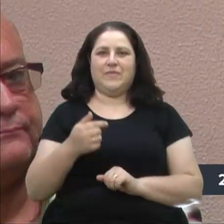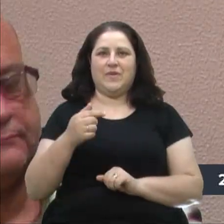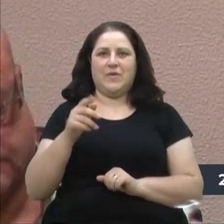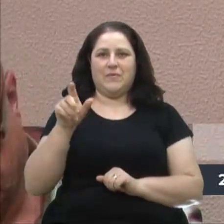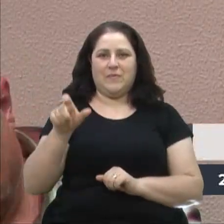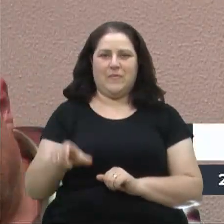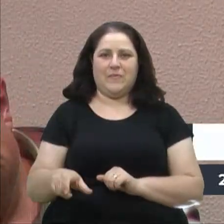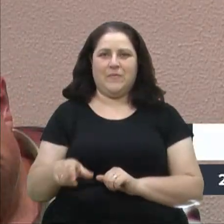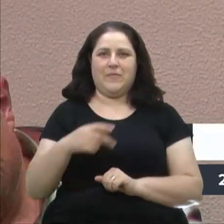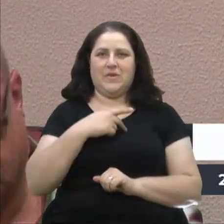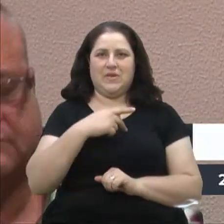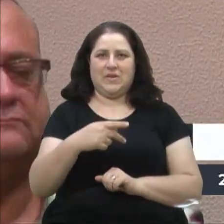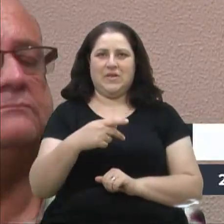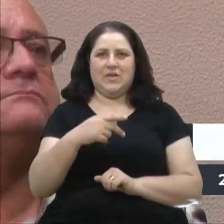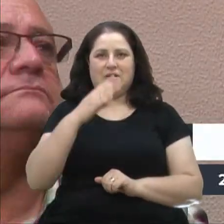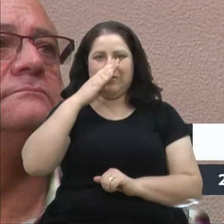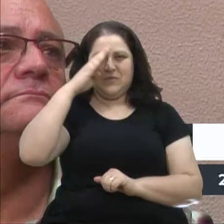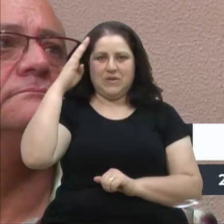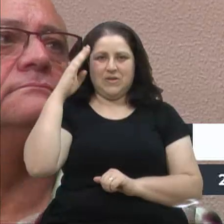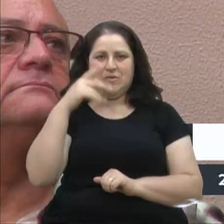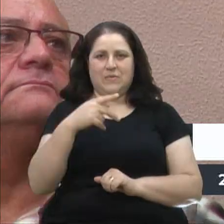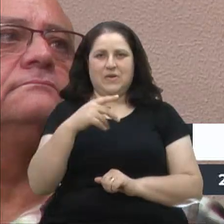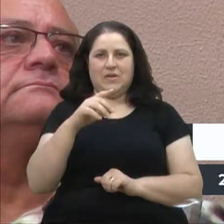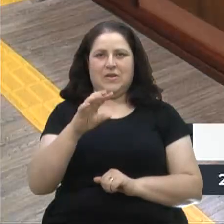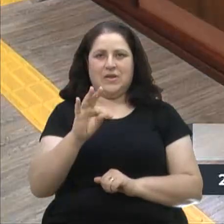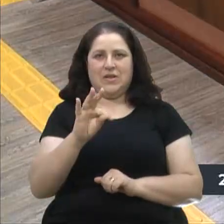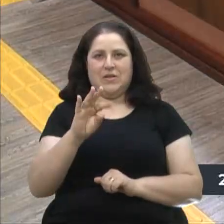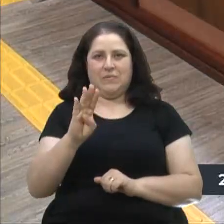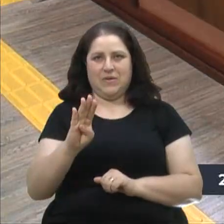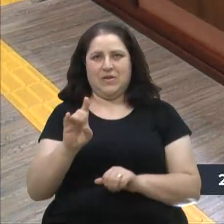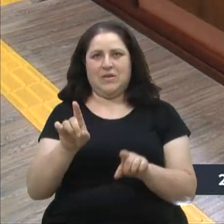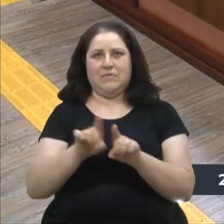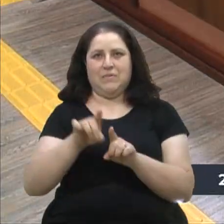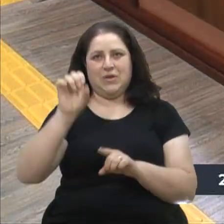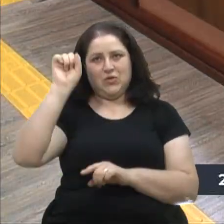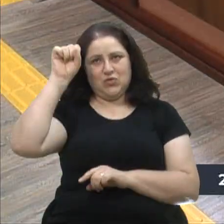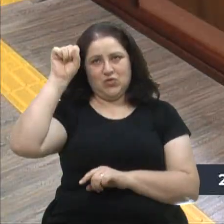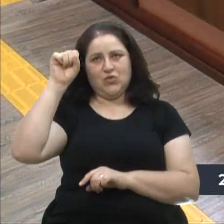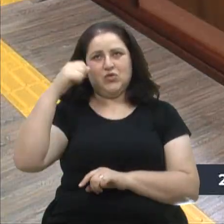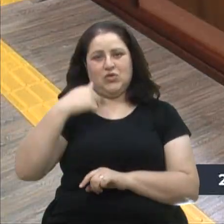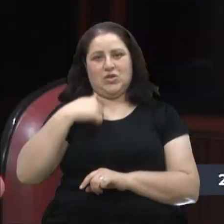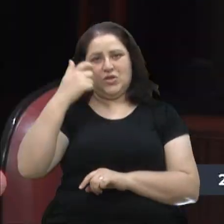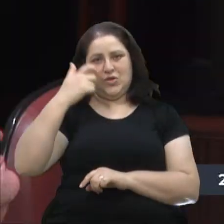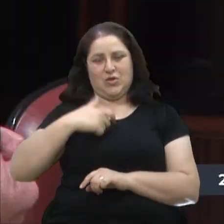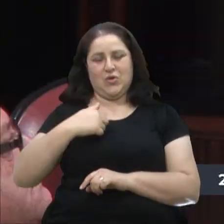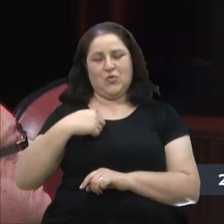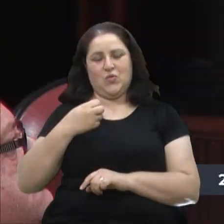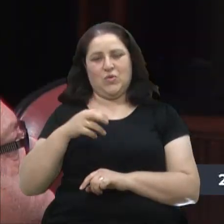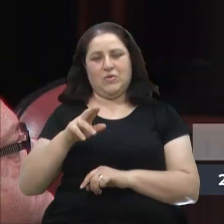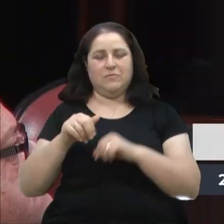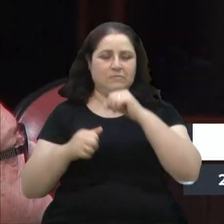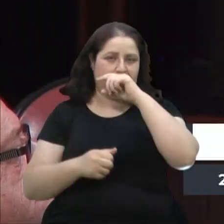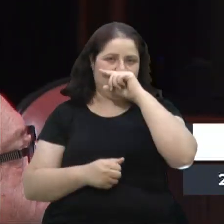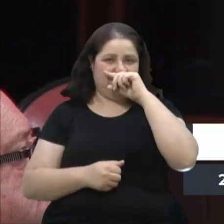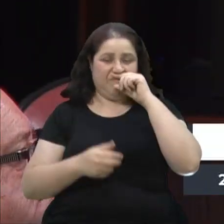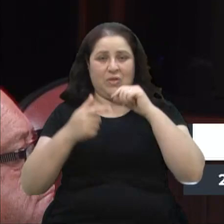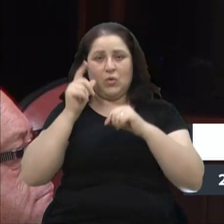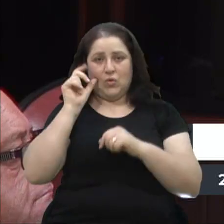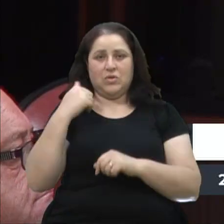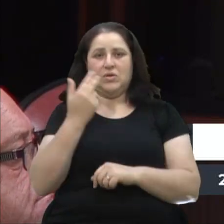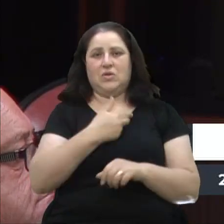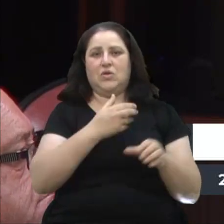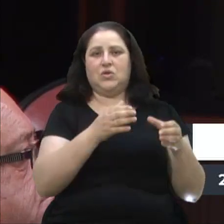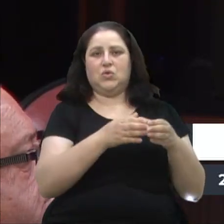do PTB, Bressan, Xuxa e este vereador. E ontem ainda a gente estava conversando em um grupo